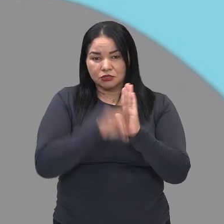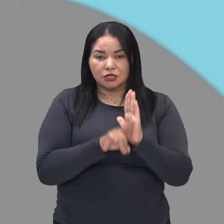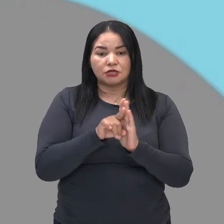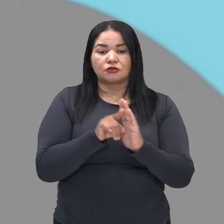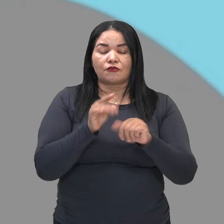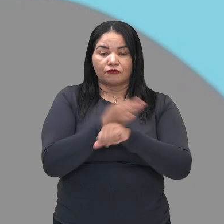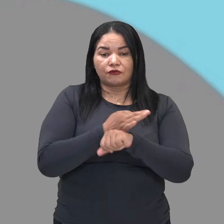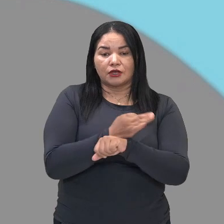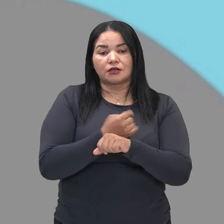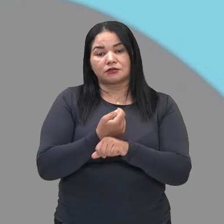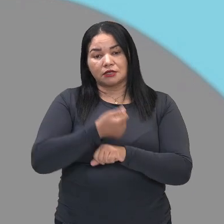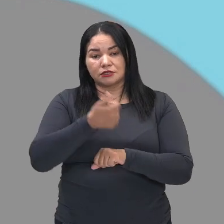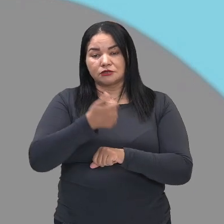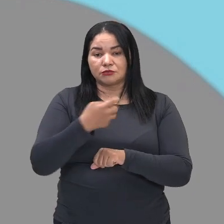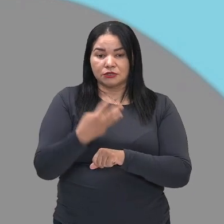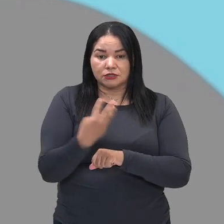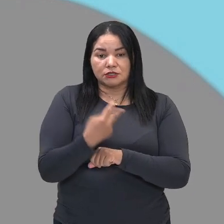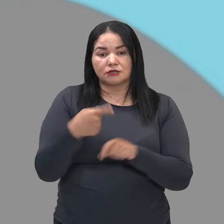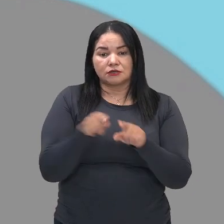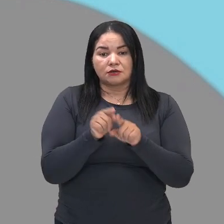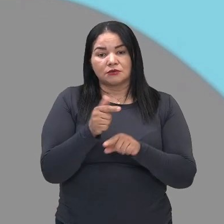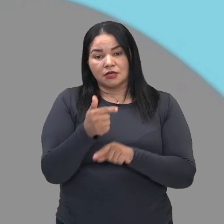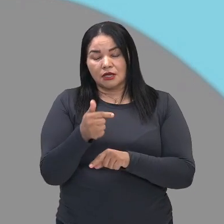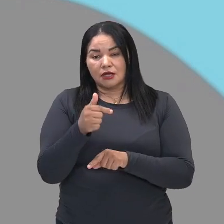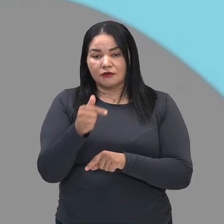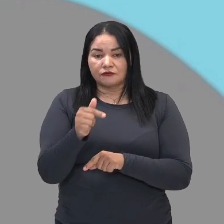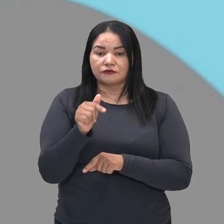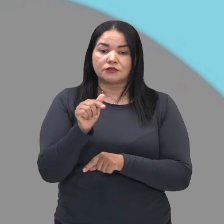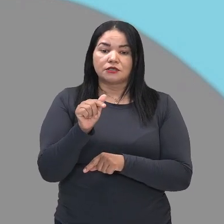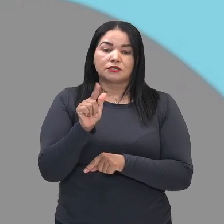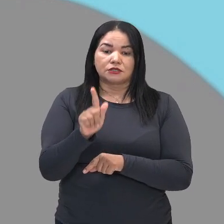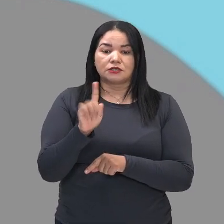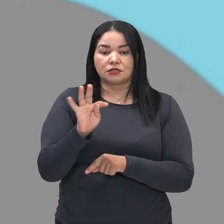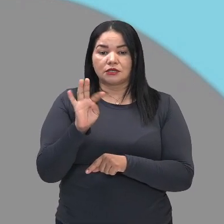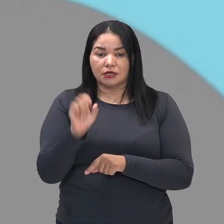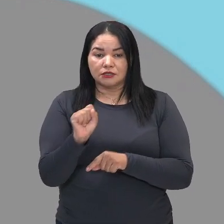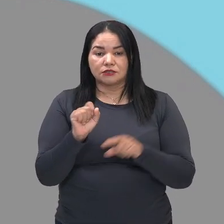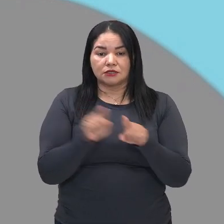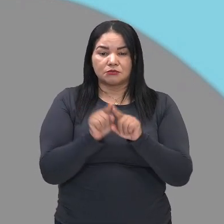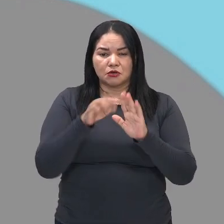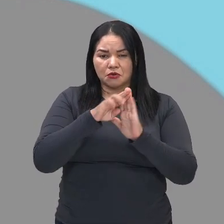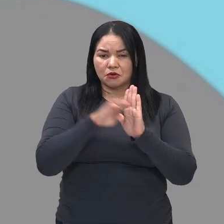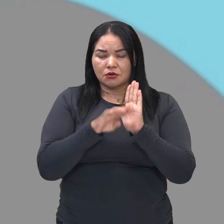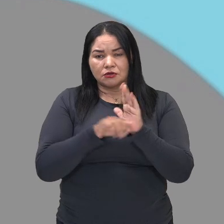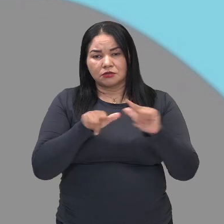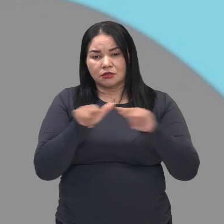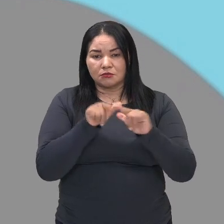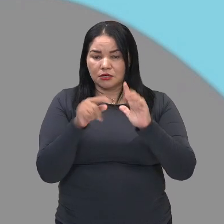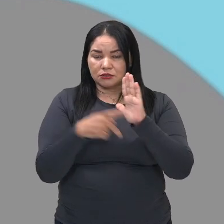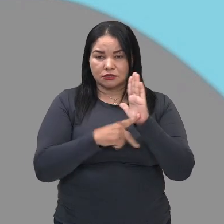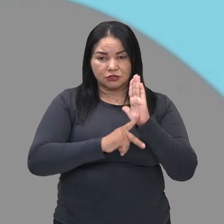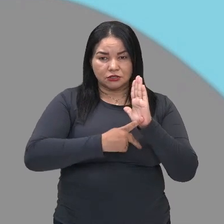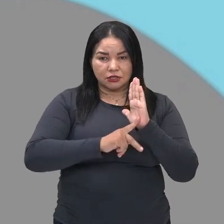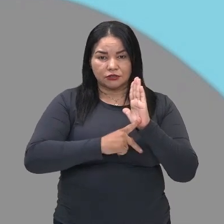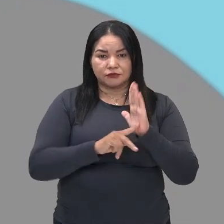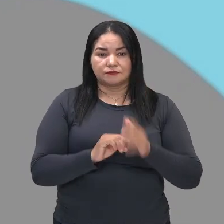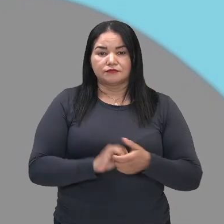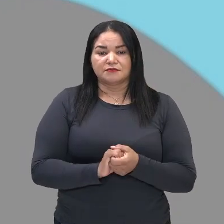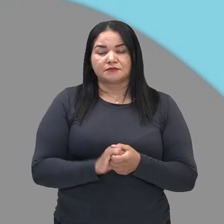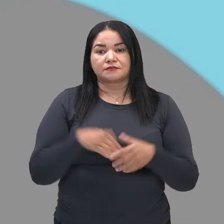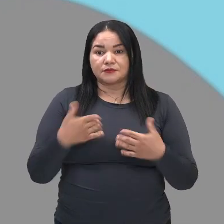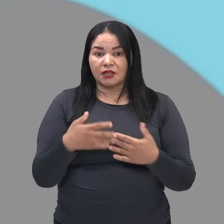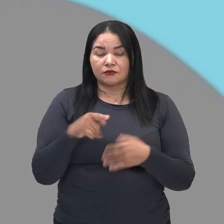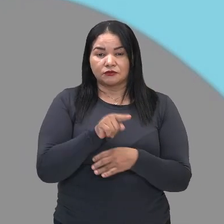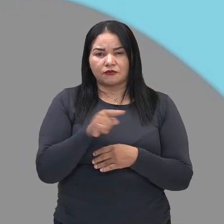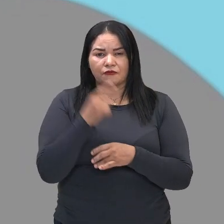férias, 13º salário, FGTS e regulamentação das atividades sindicais. Então,